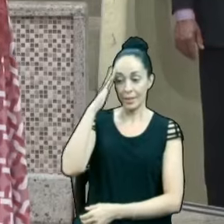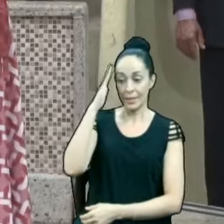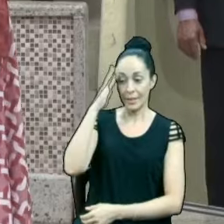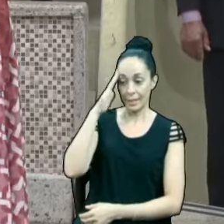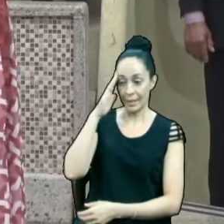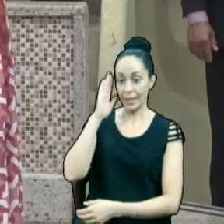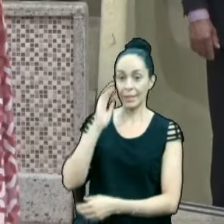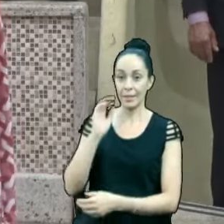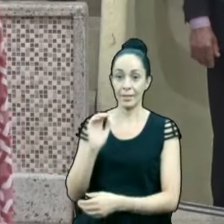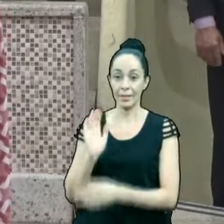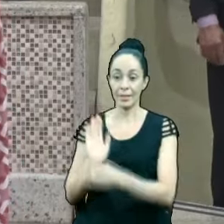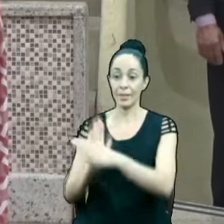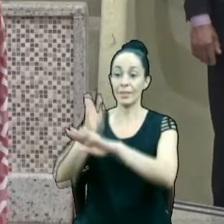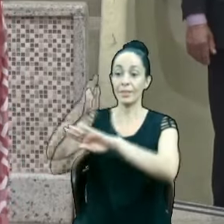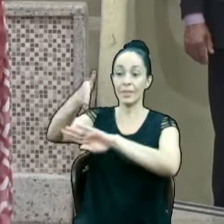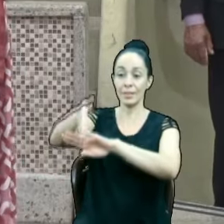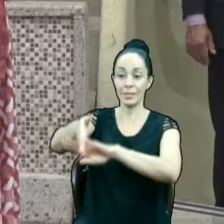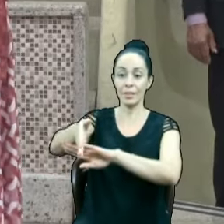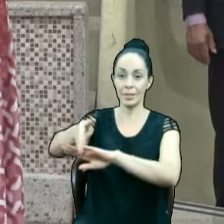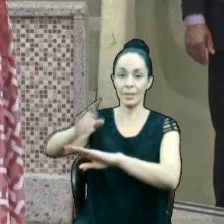eu cheguei